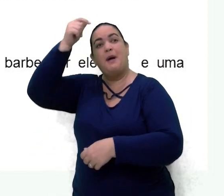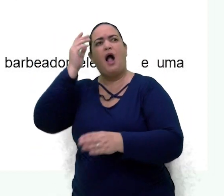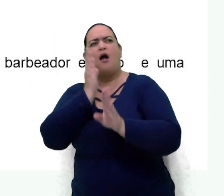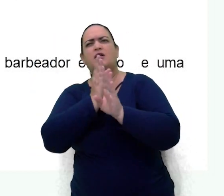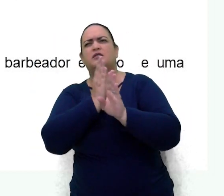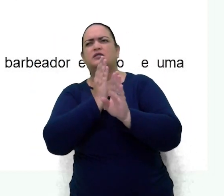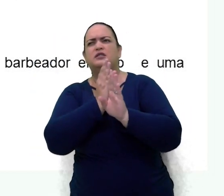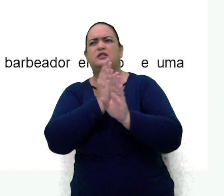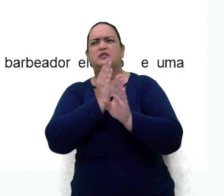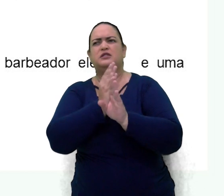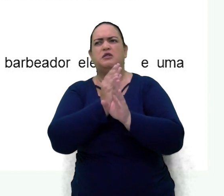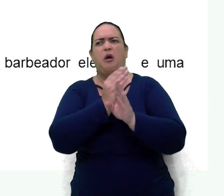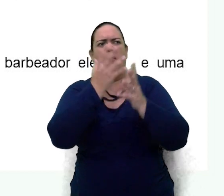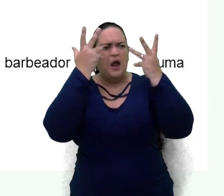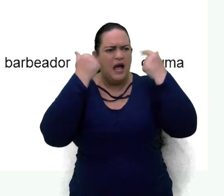você observou lá no filme?